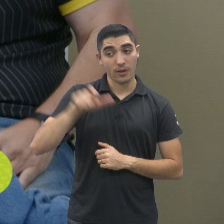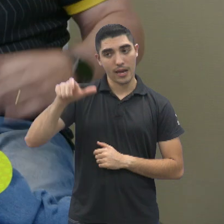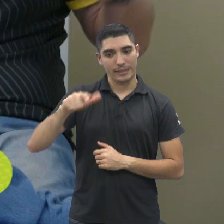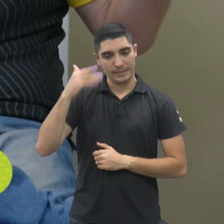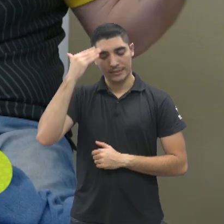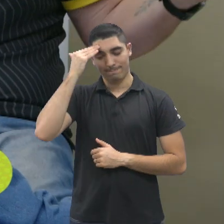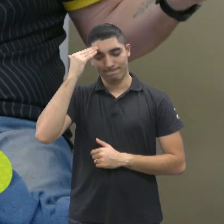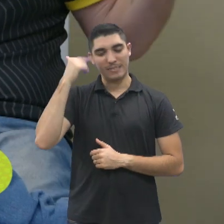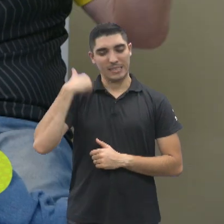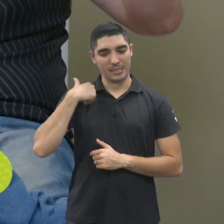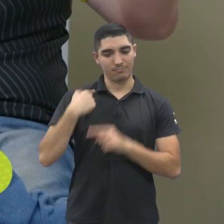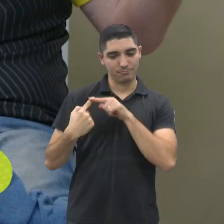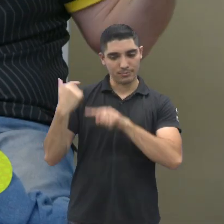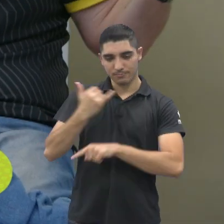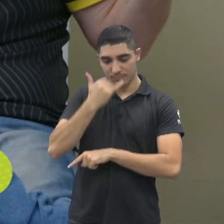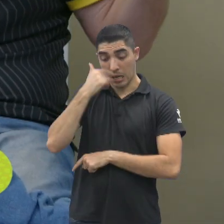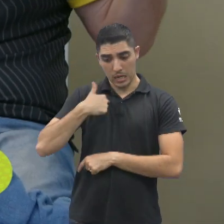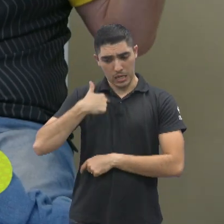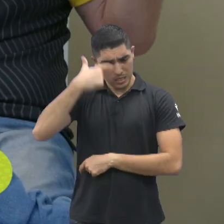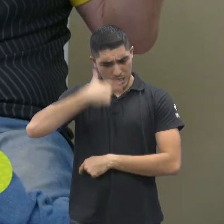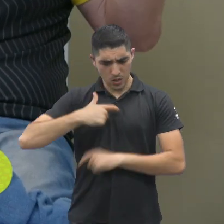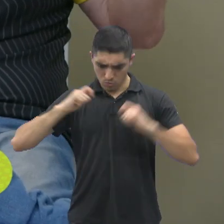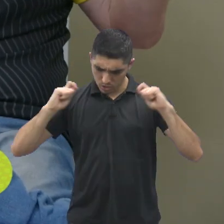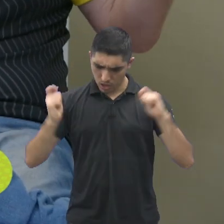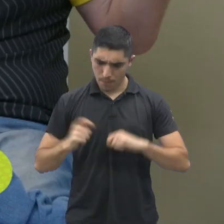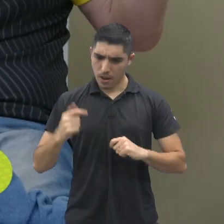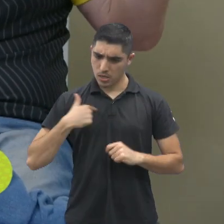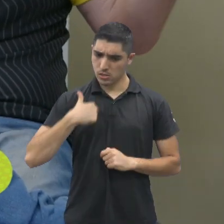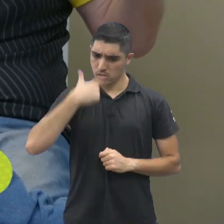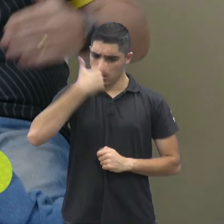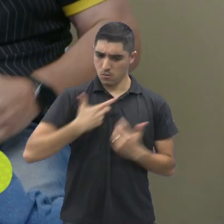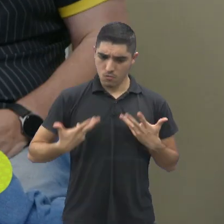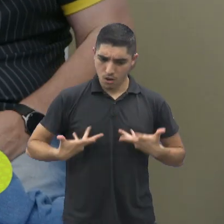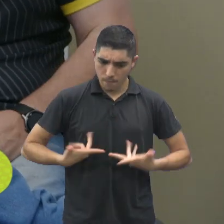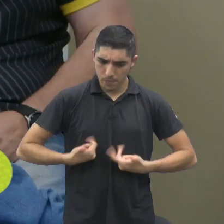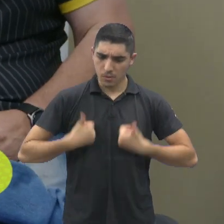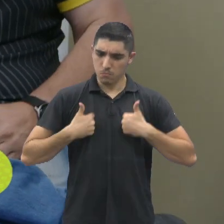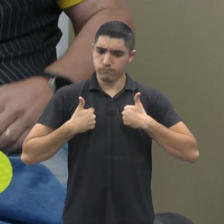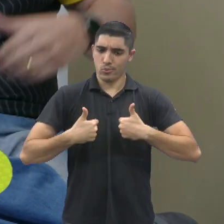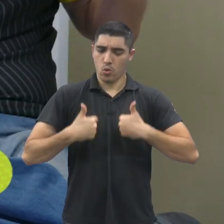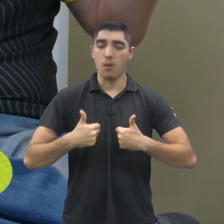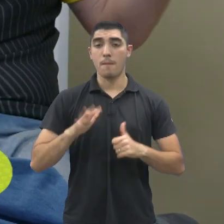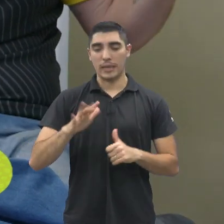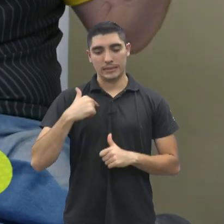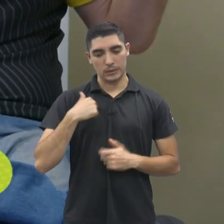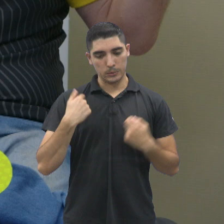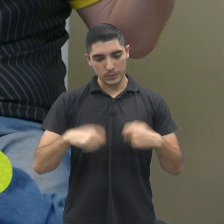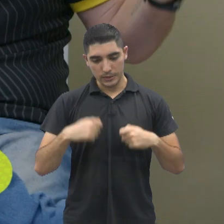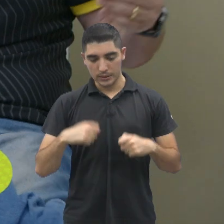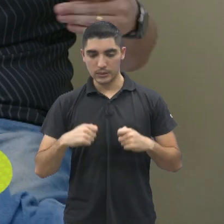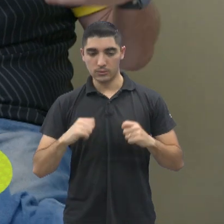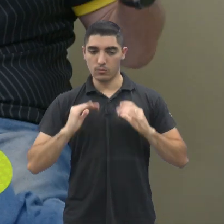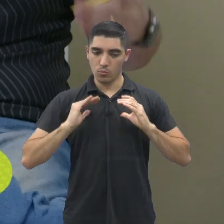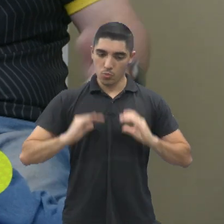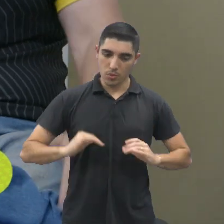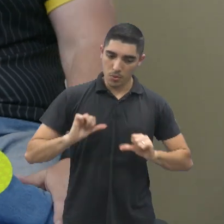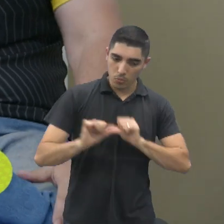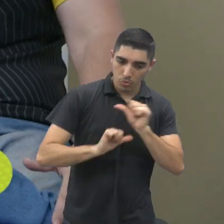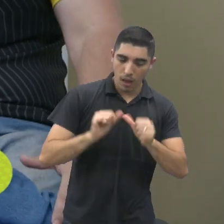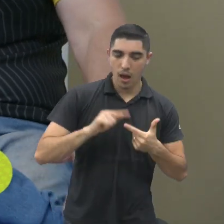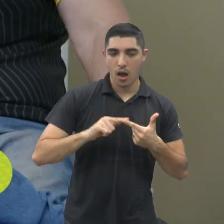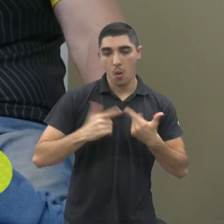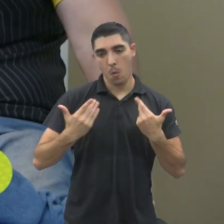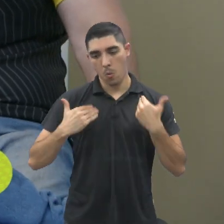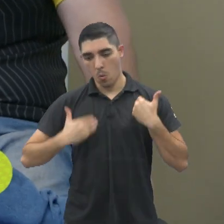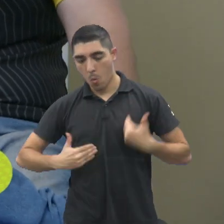dele que ele tem condições técnicas, tem condições físicas para isso, mas ele precisa mudar um pouco, seja comportamento, seja a parte física, e